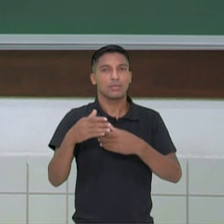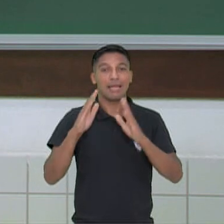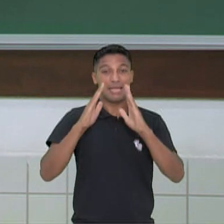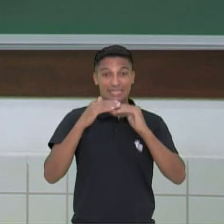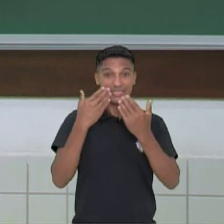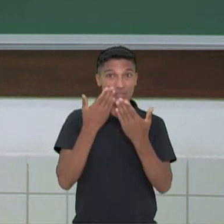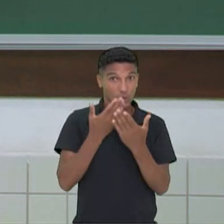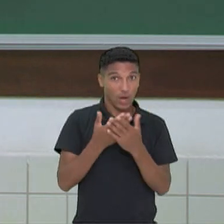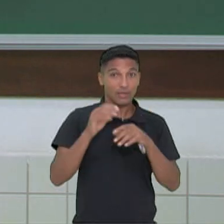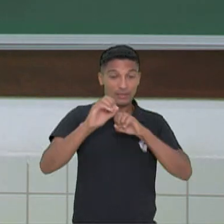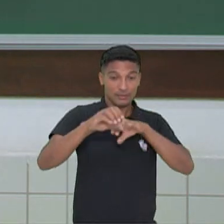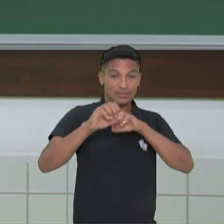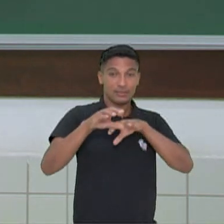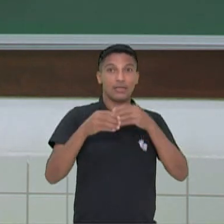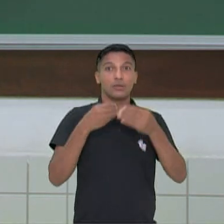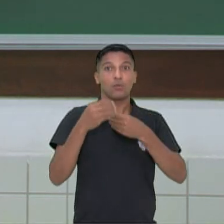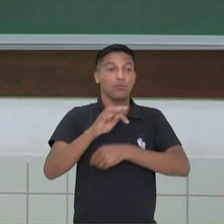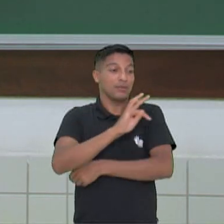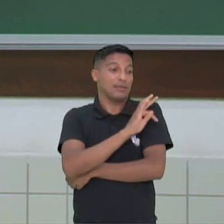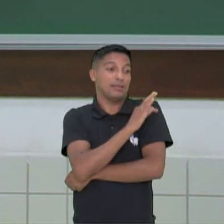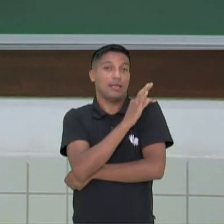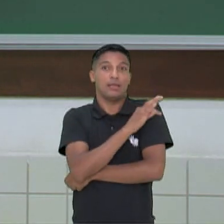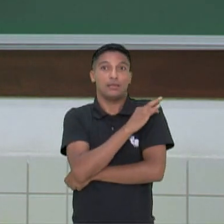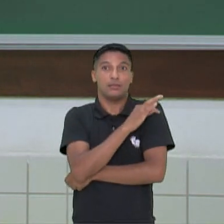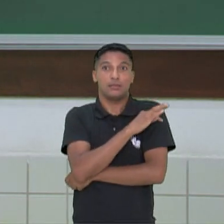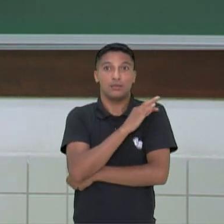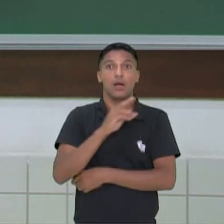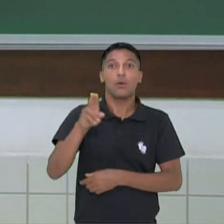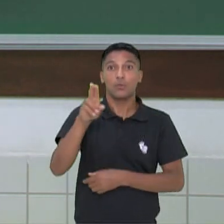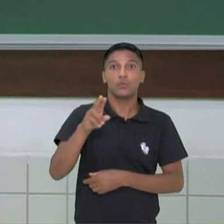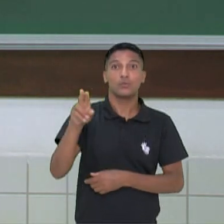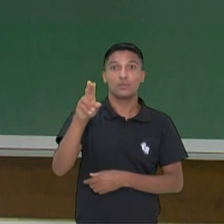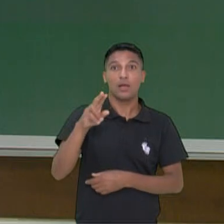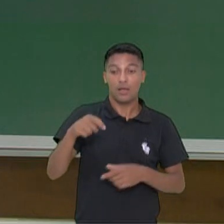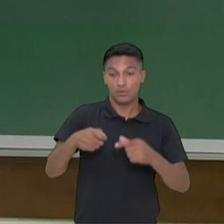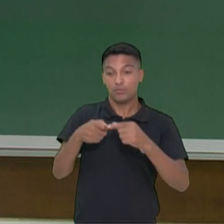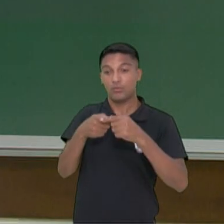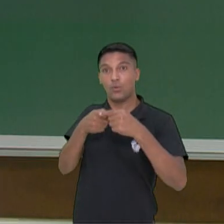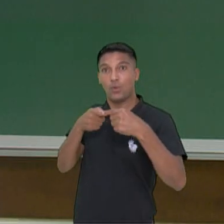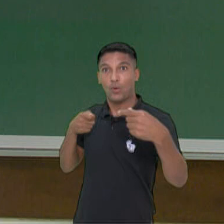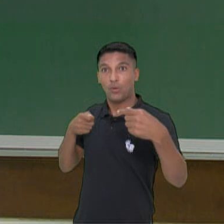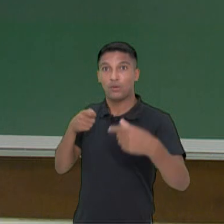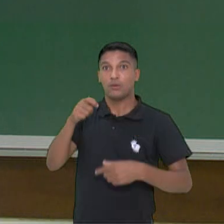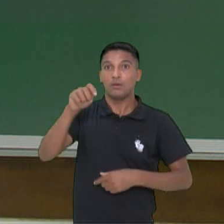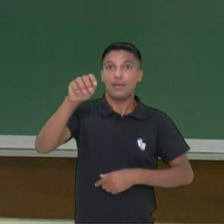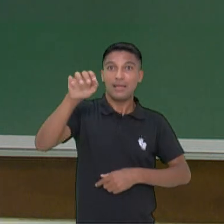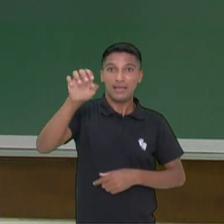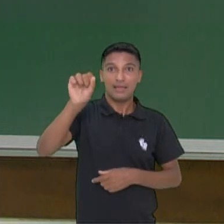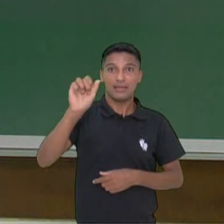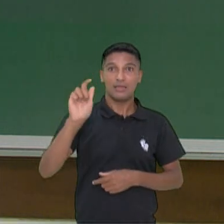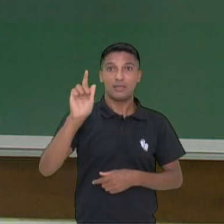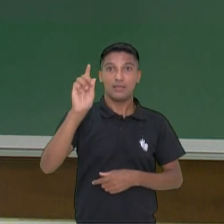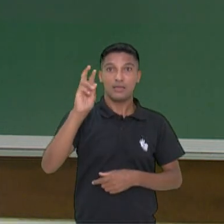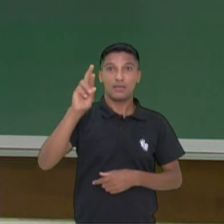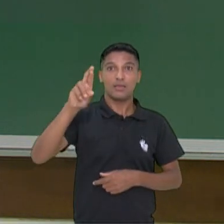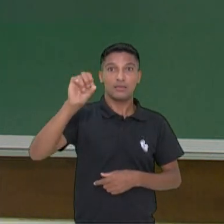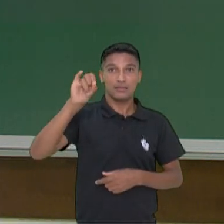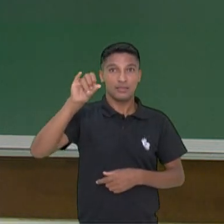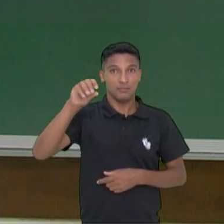escola para ensinar a esgrima tá então isso vai acontecer já mas no século